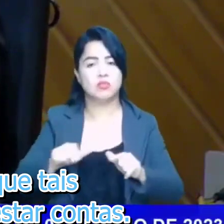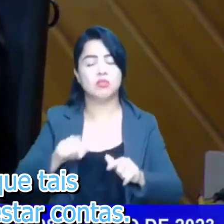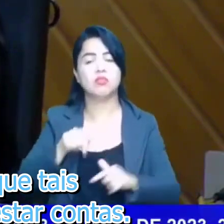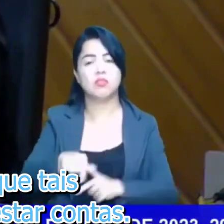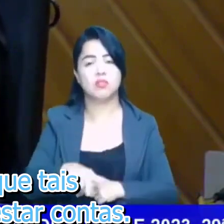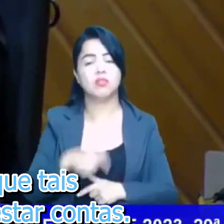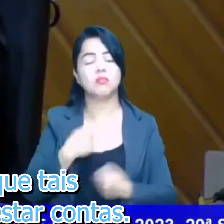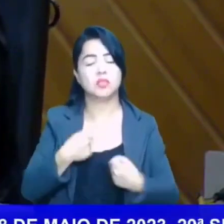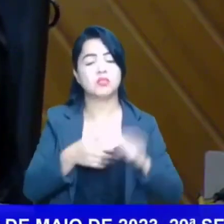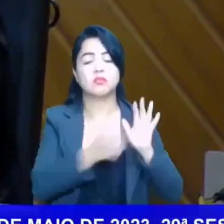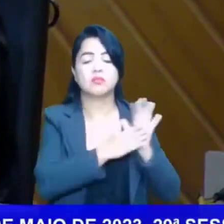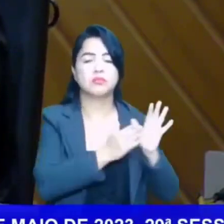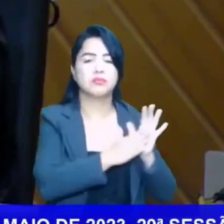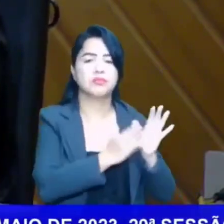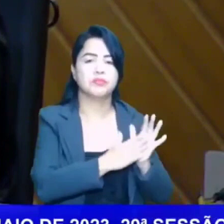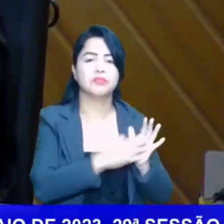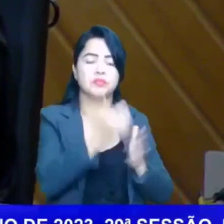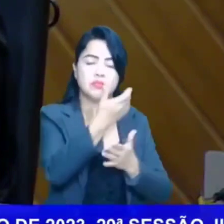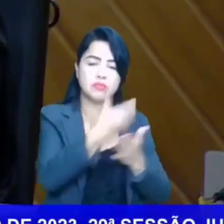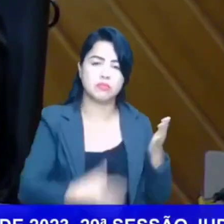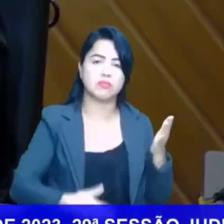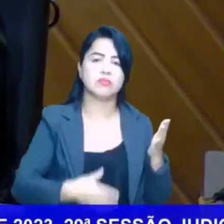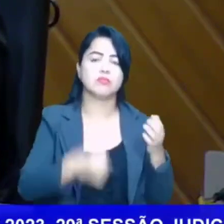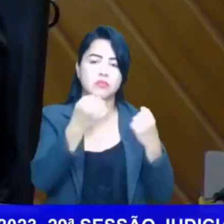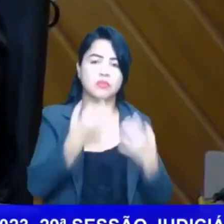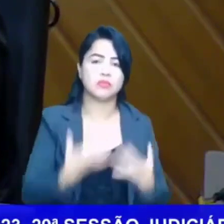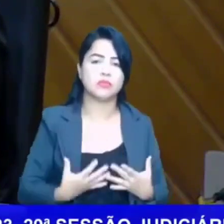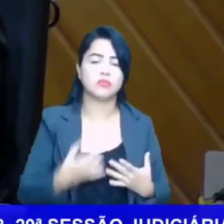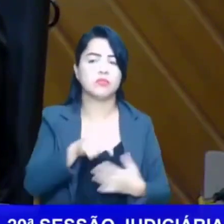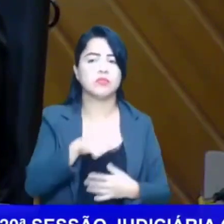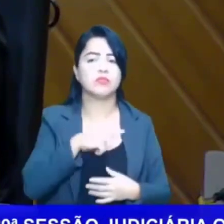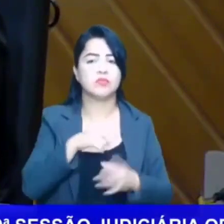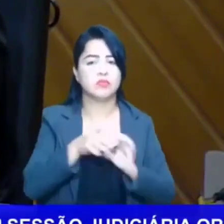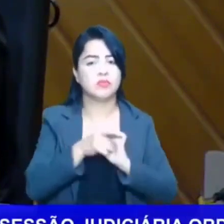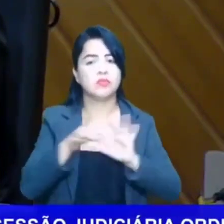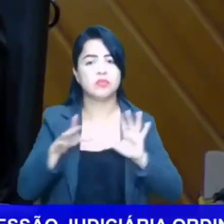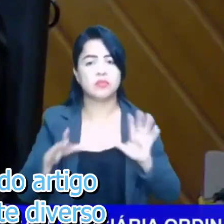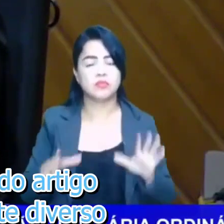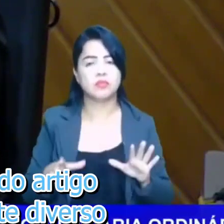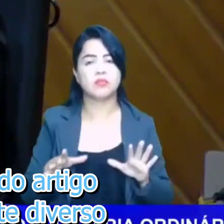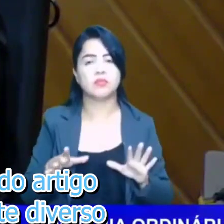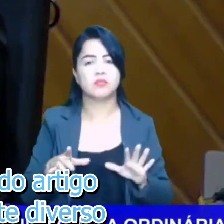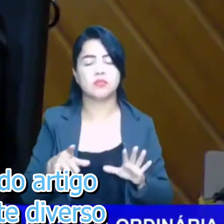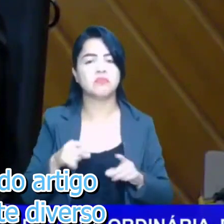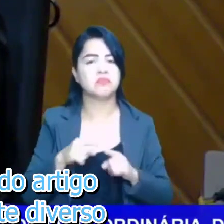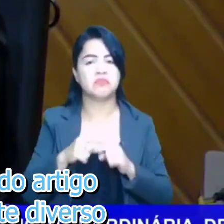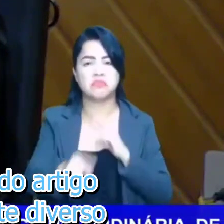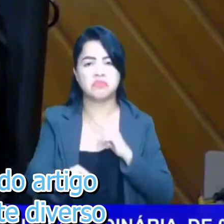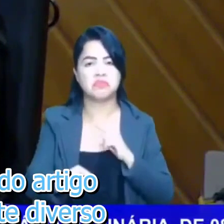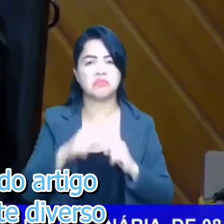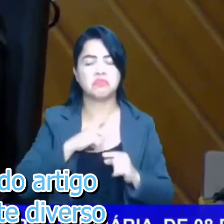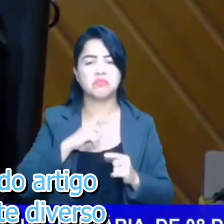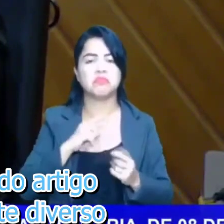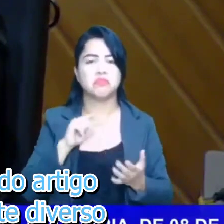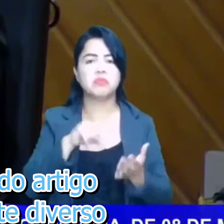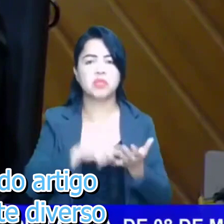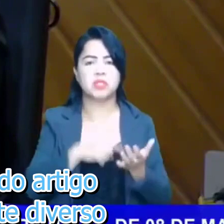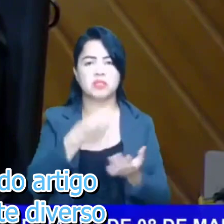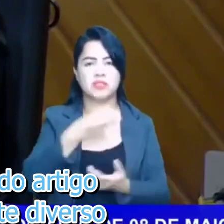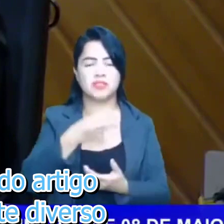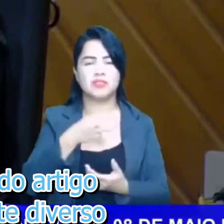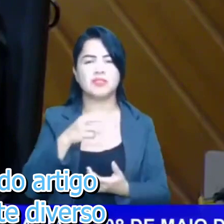cumprimento do dever de prestar conta. Deve-se pontuar que tal liberalidade em nada conflita com o disposto no parágrafo 3º do